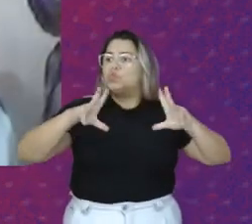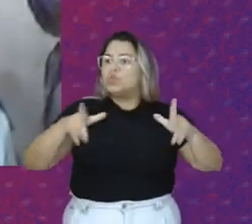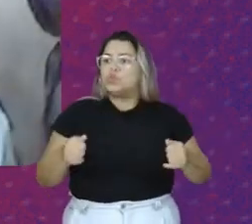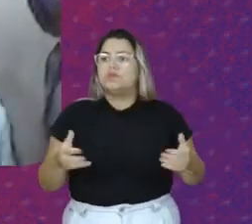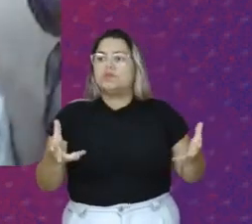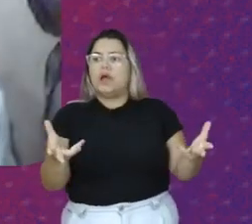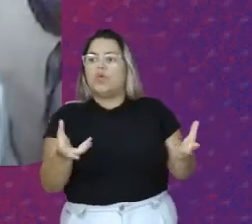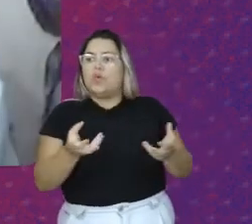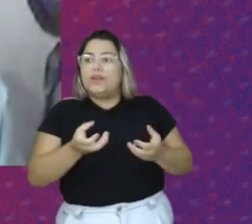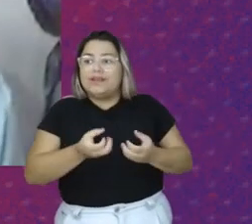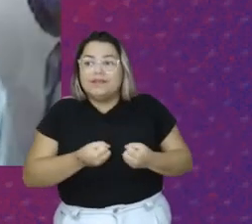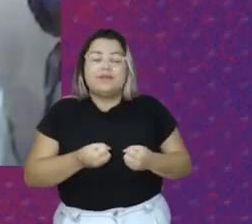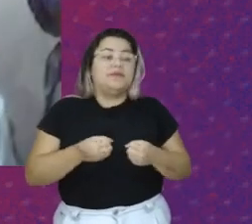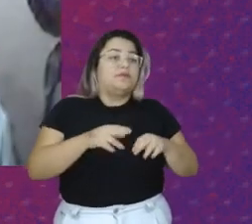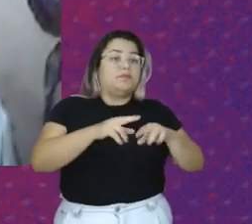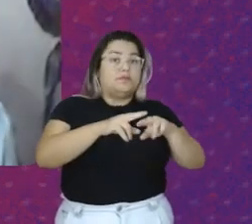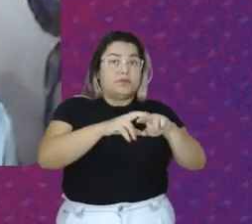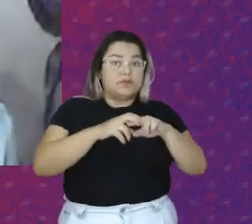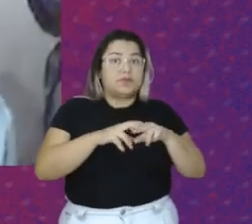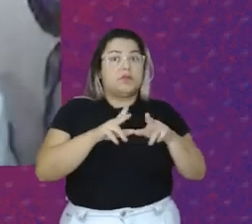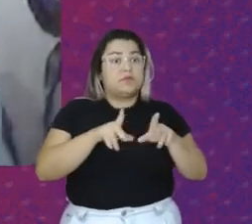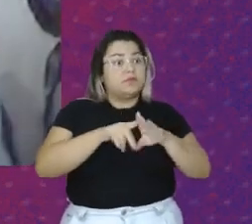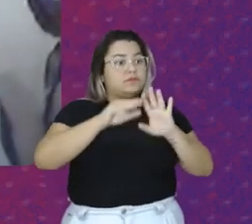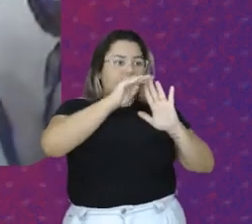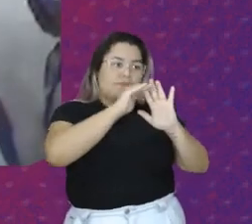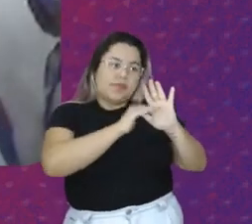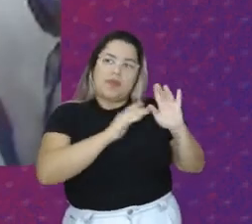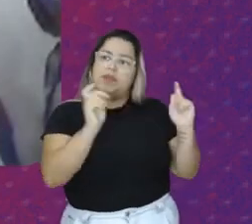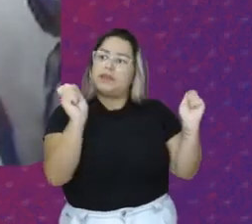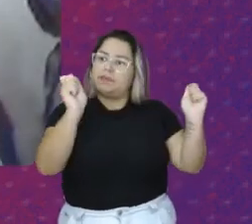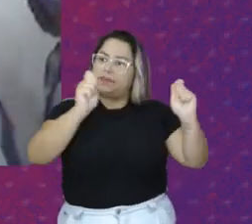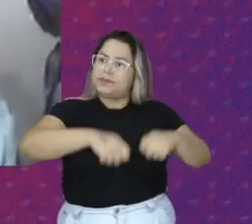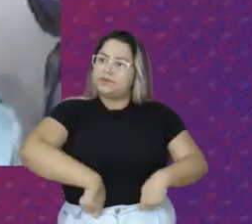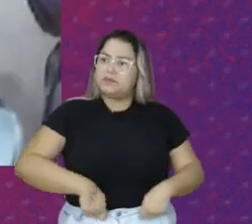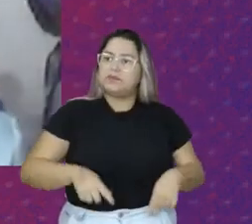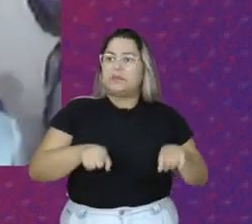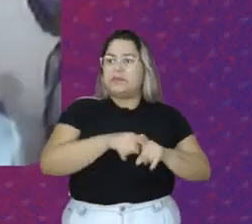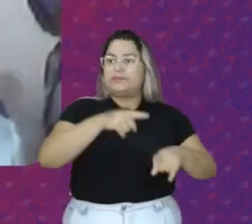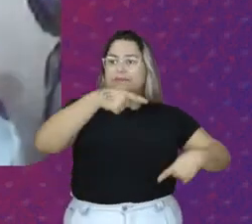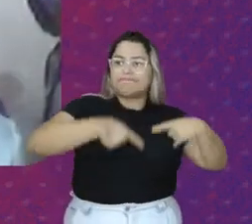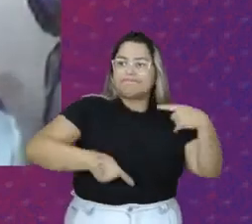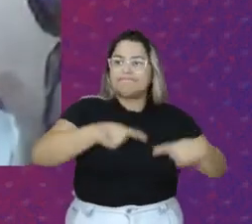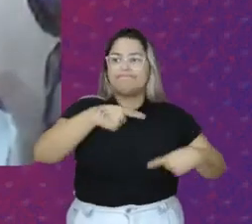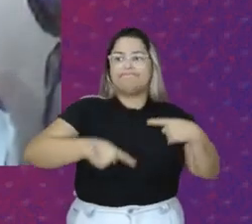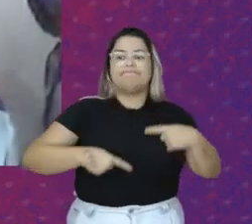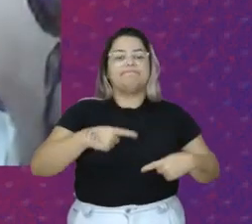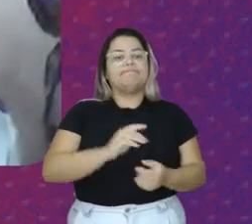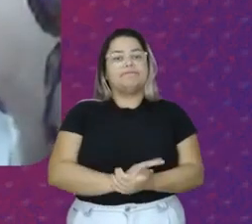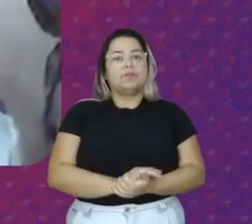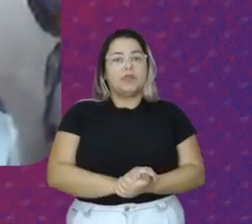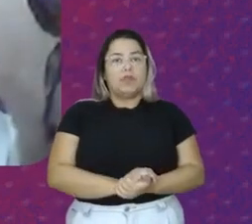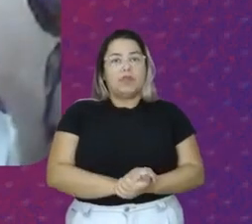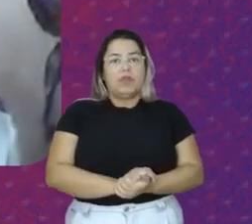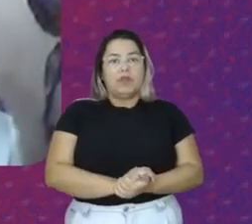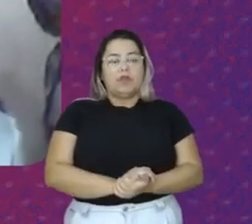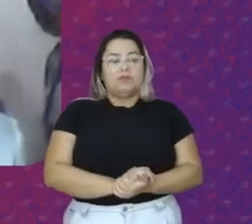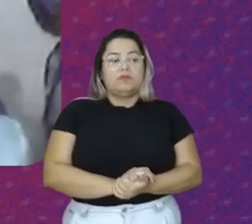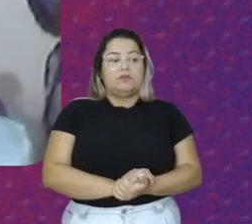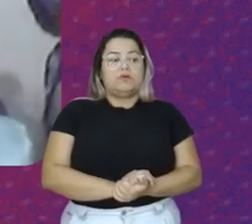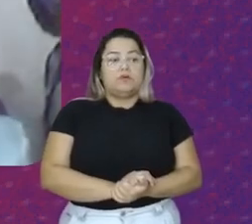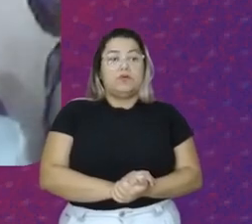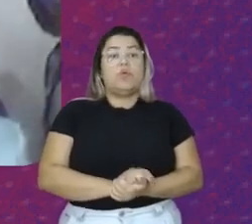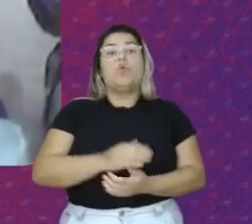abraçadas por esses segmentos que precisam dessas políticas públicas. E o Lula é